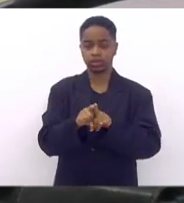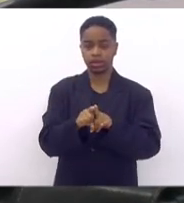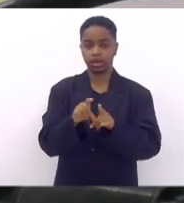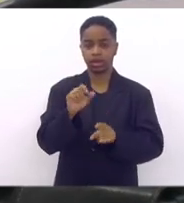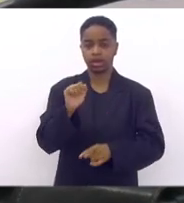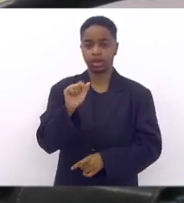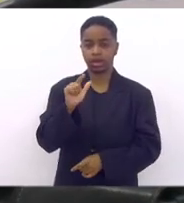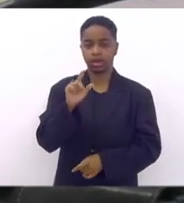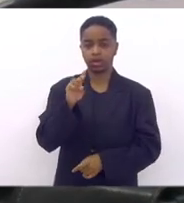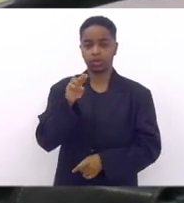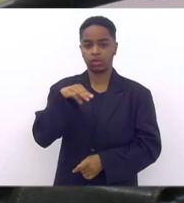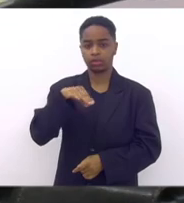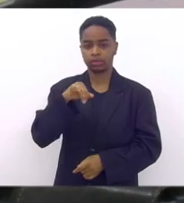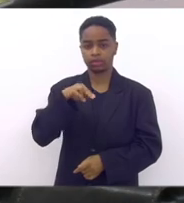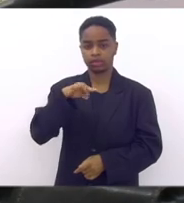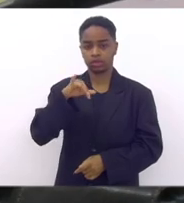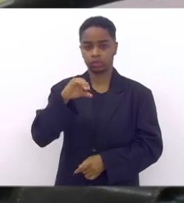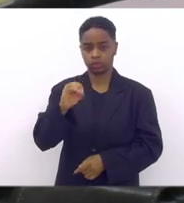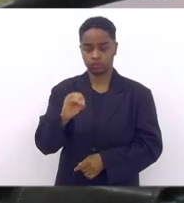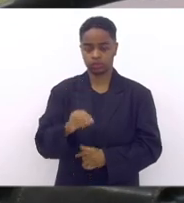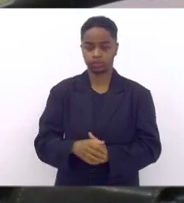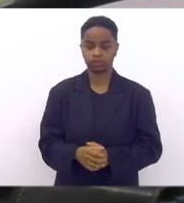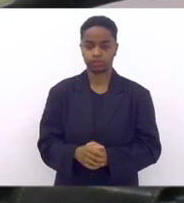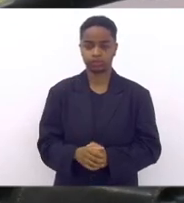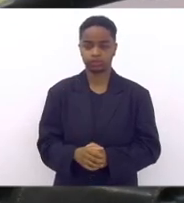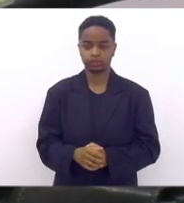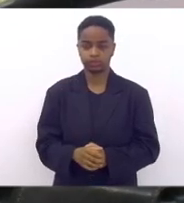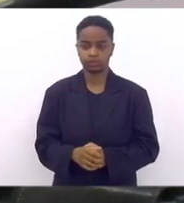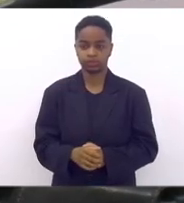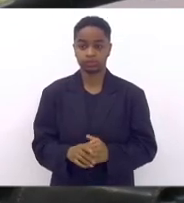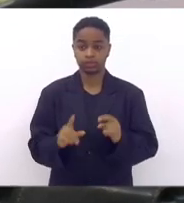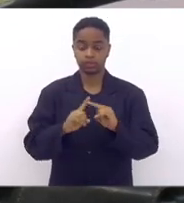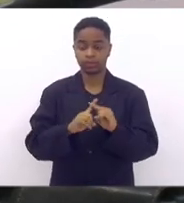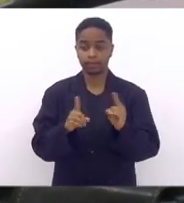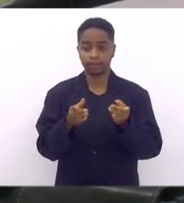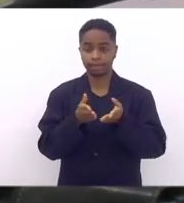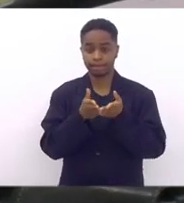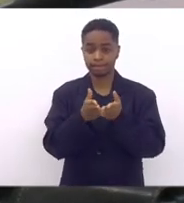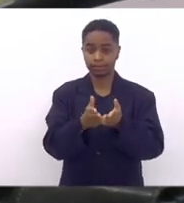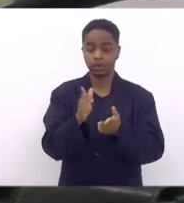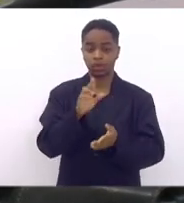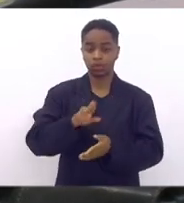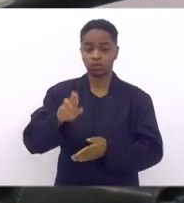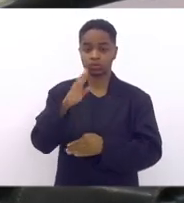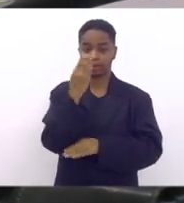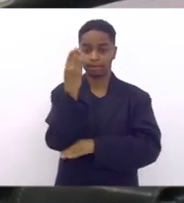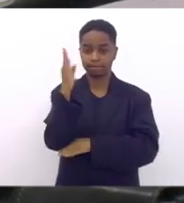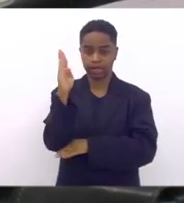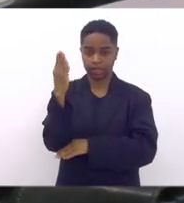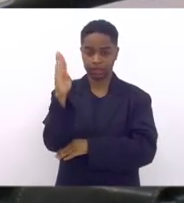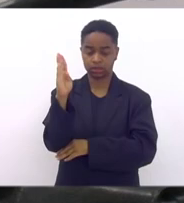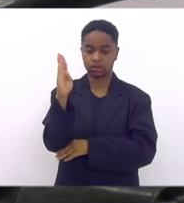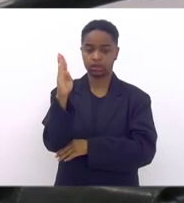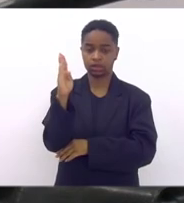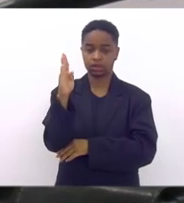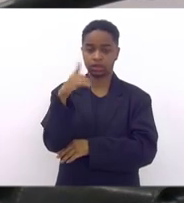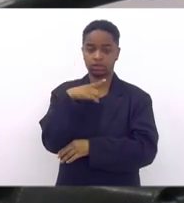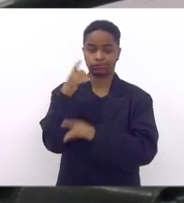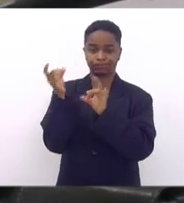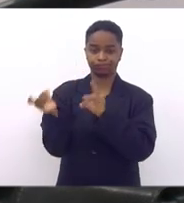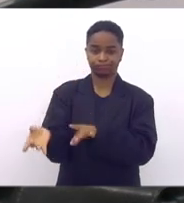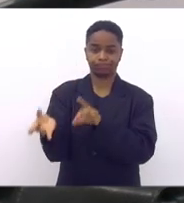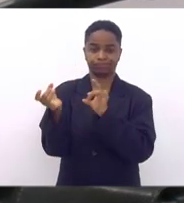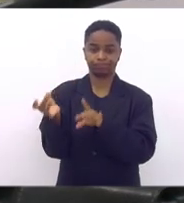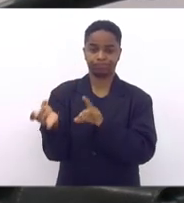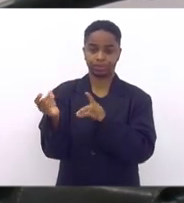informações todas antes de estar presente aqui nessa CPI mas as as embarcações de madeira aquelas estão ali empurrada ali para